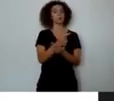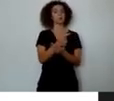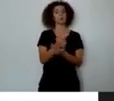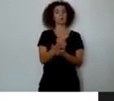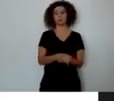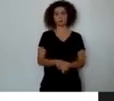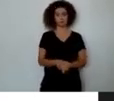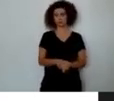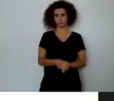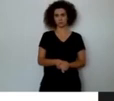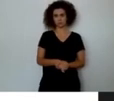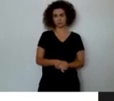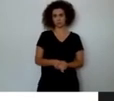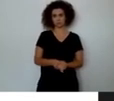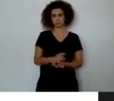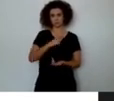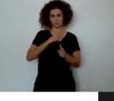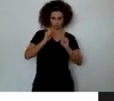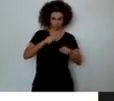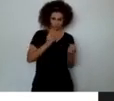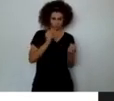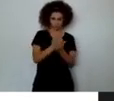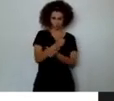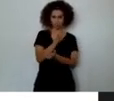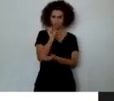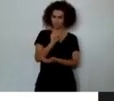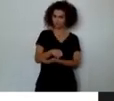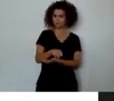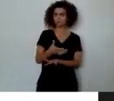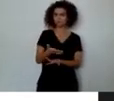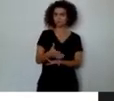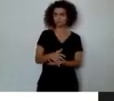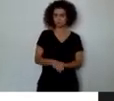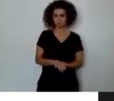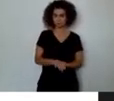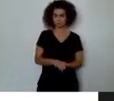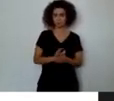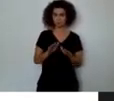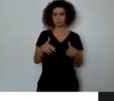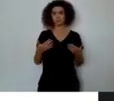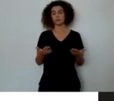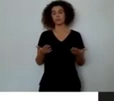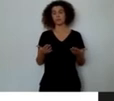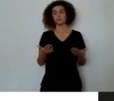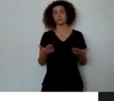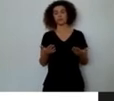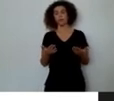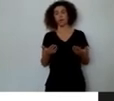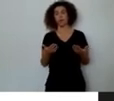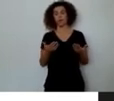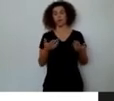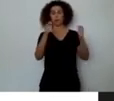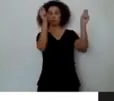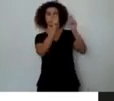tem poder de compra. Tem poder de compra na nossa sociedade. Então, essa coisa da imagem do negro, da